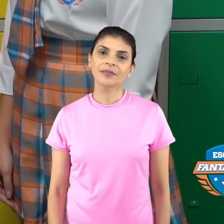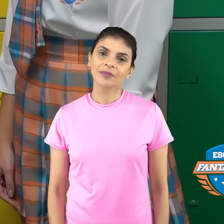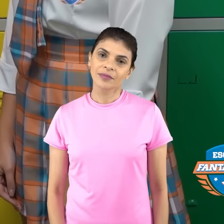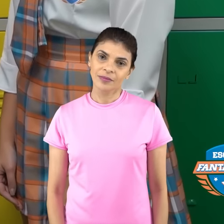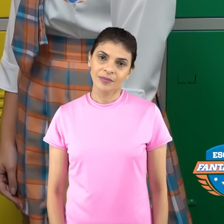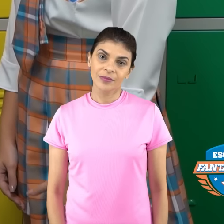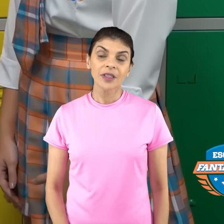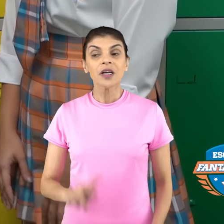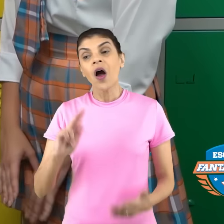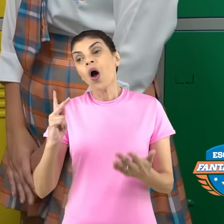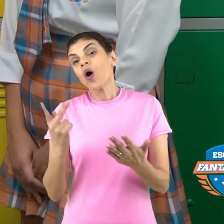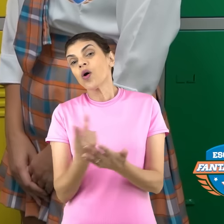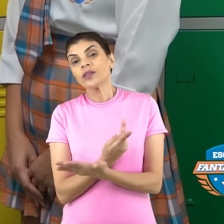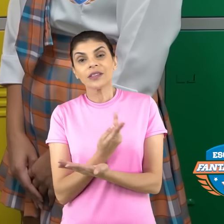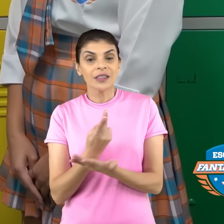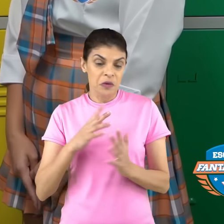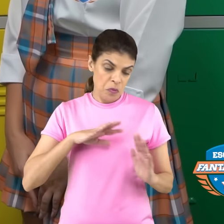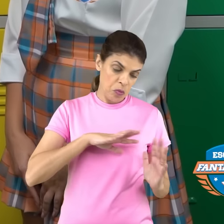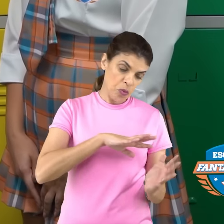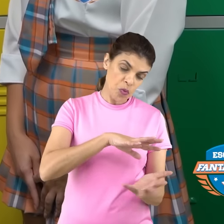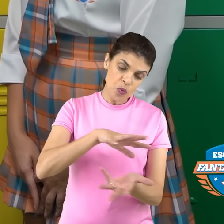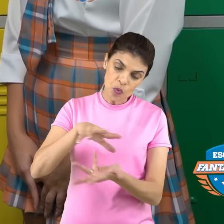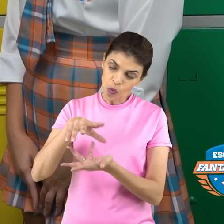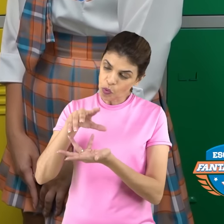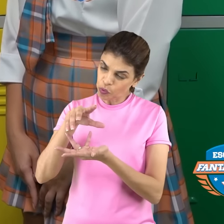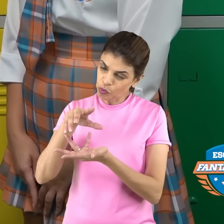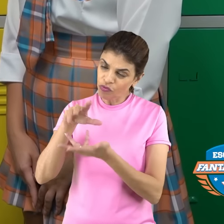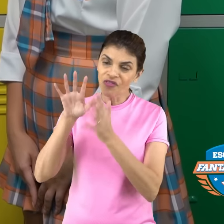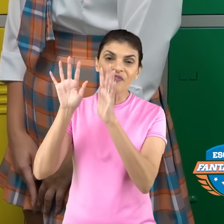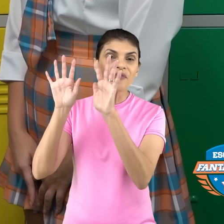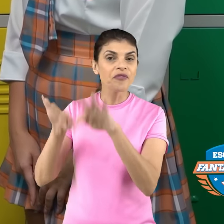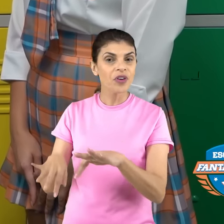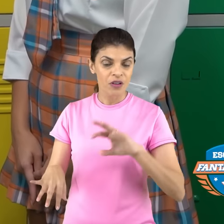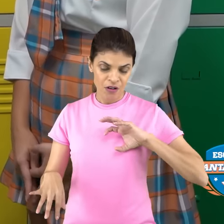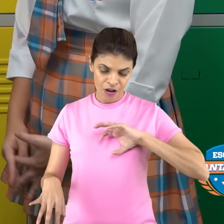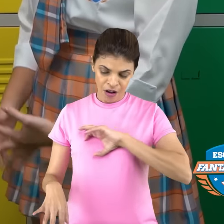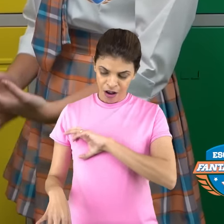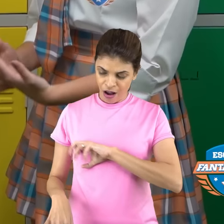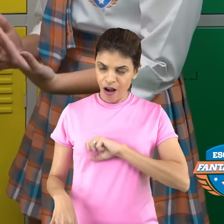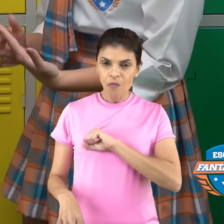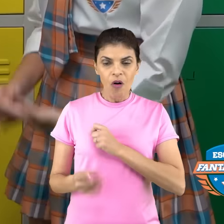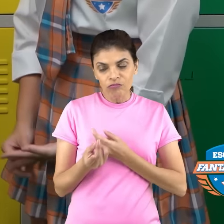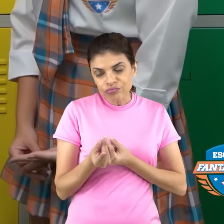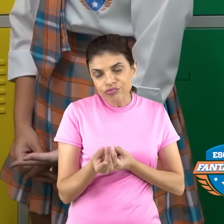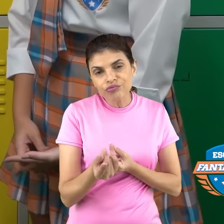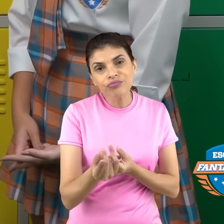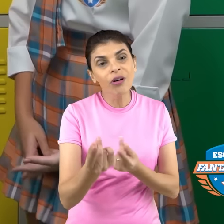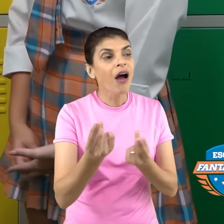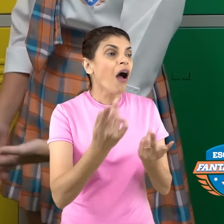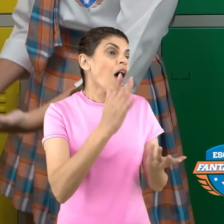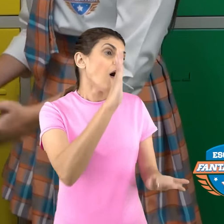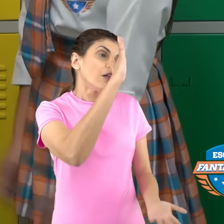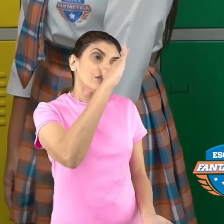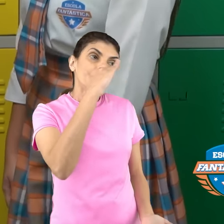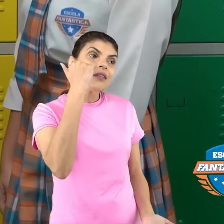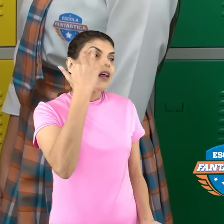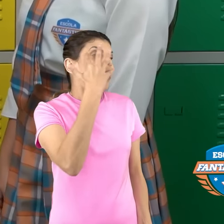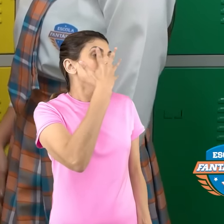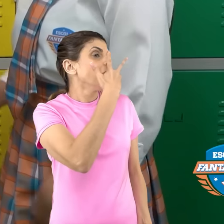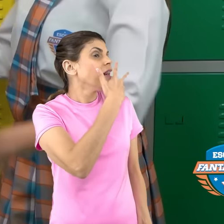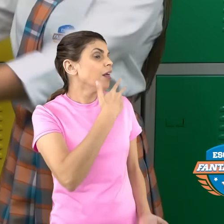E se um dia o mundo acabar, o meu amor por você vai continuar. Ai, Daniel, que linda